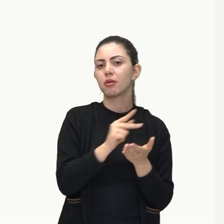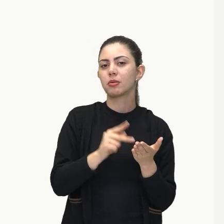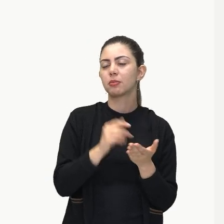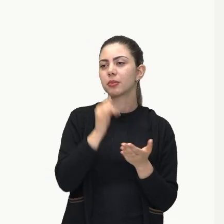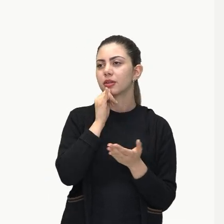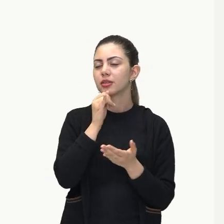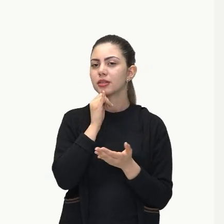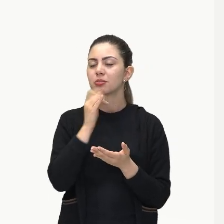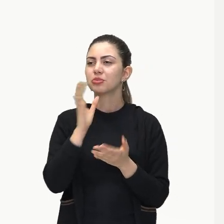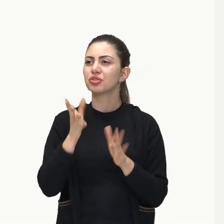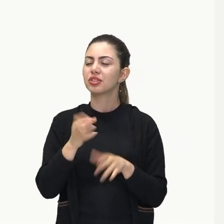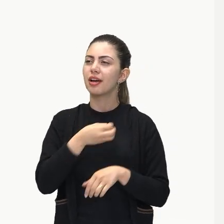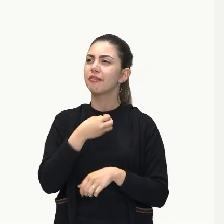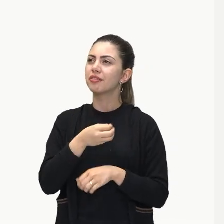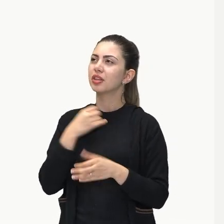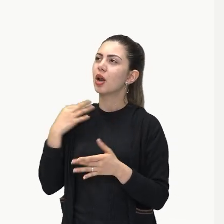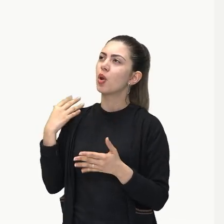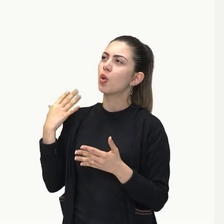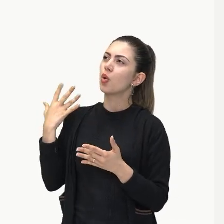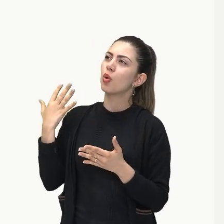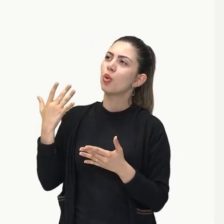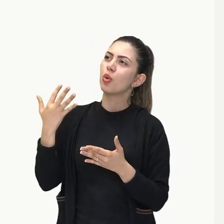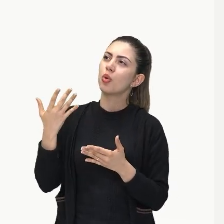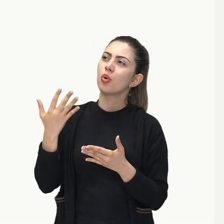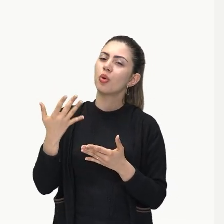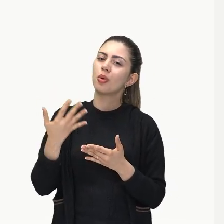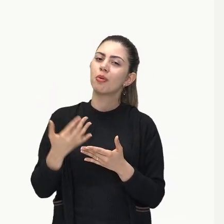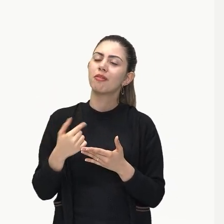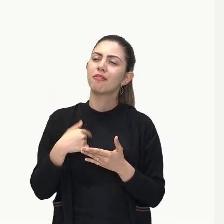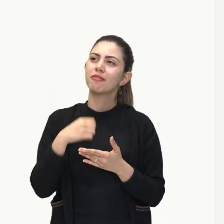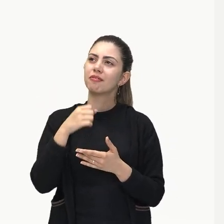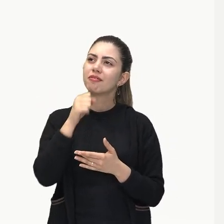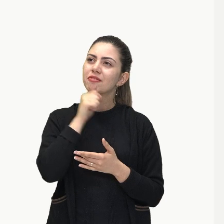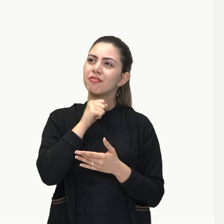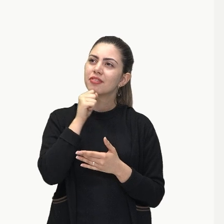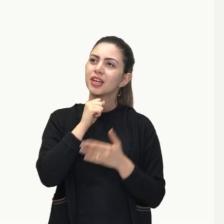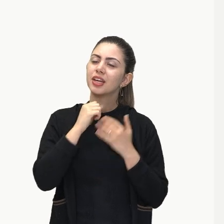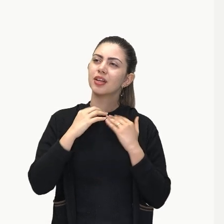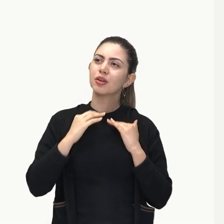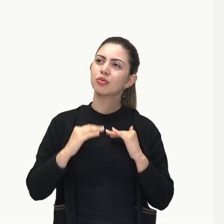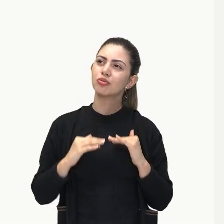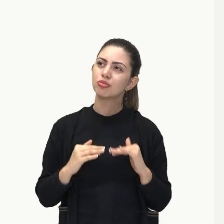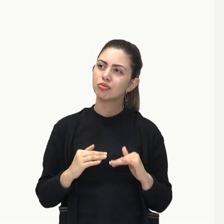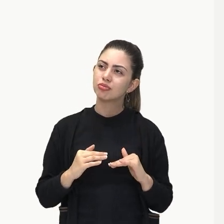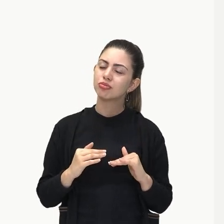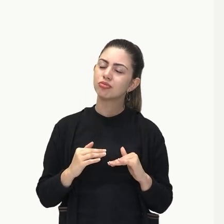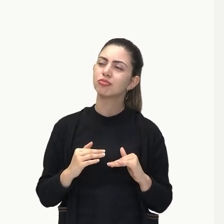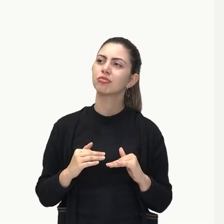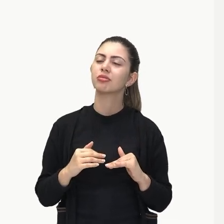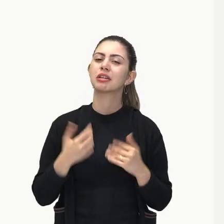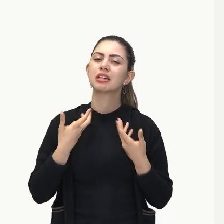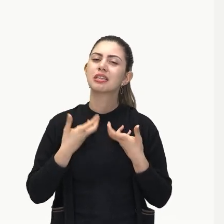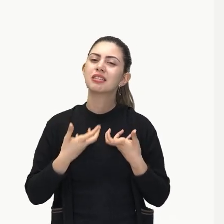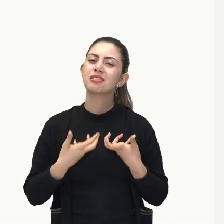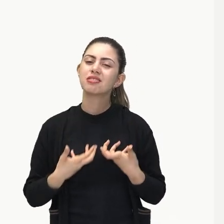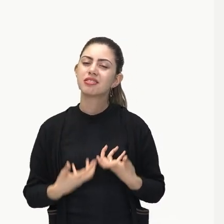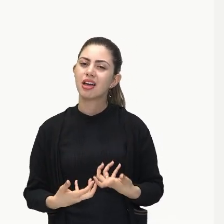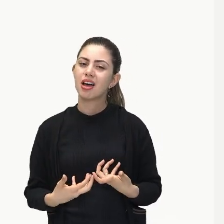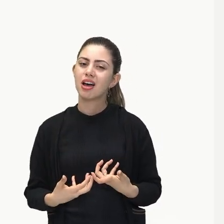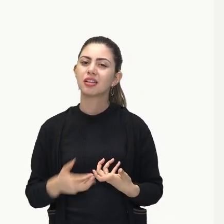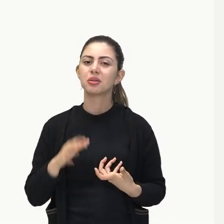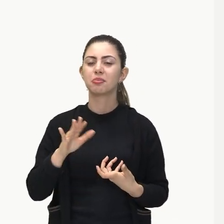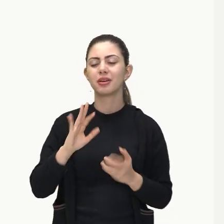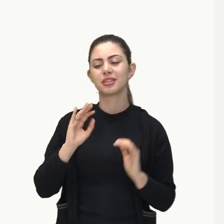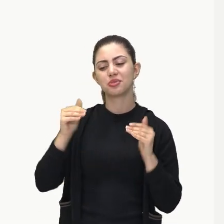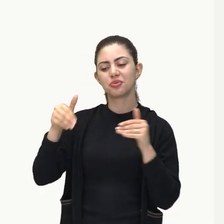tivesse passado, e isso me fez perder a alegria, porque agora eu já estou pensando na segunda metade da minha vida, que já não é mais voltada